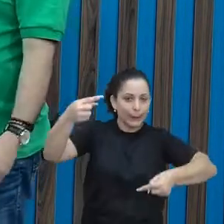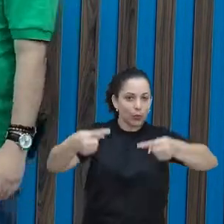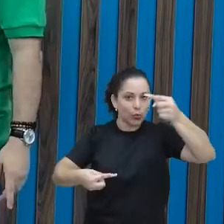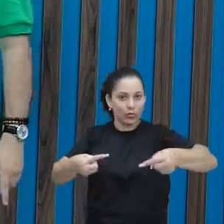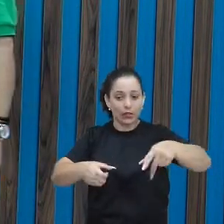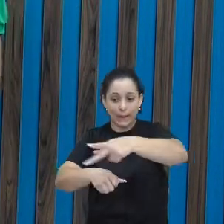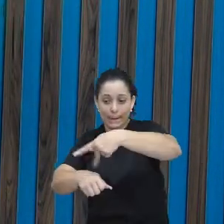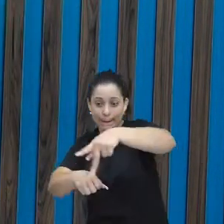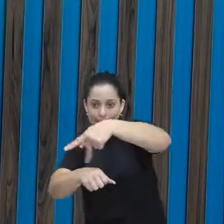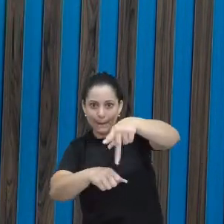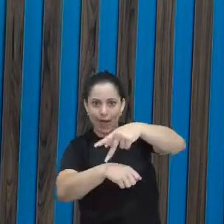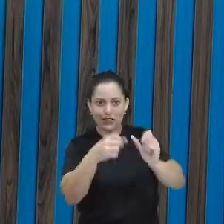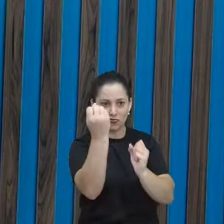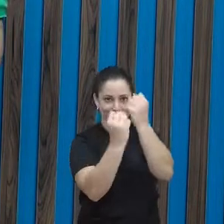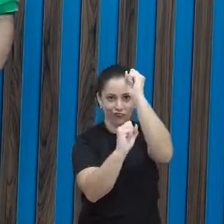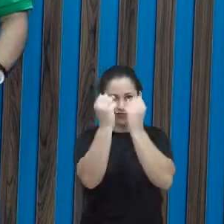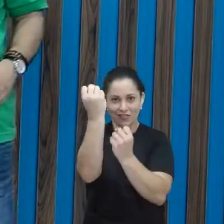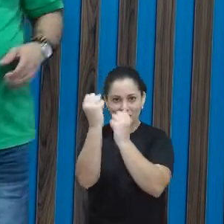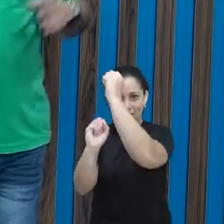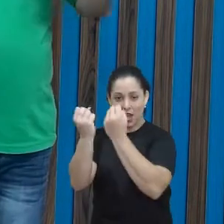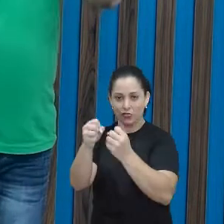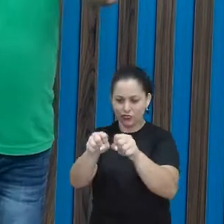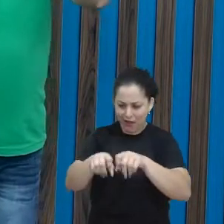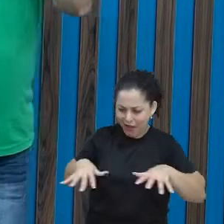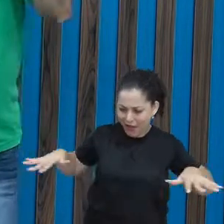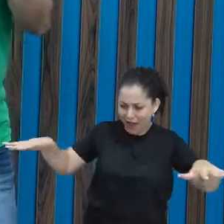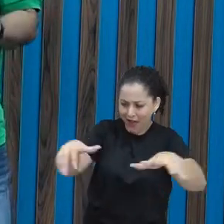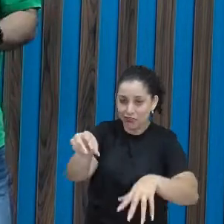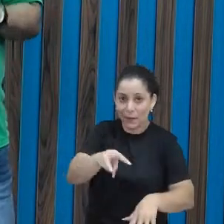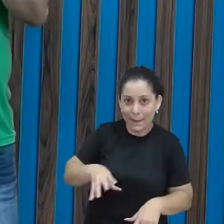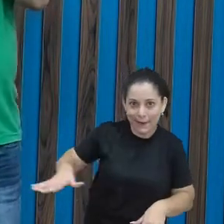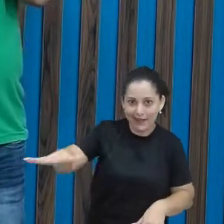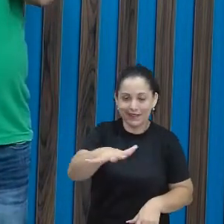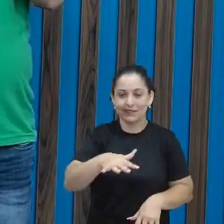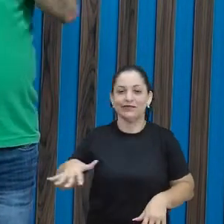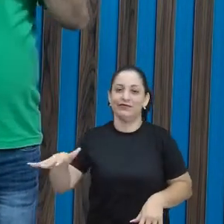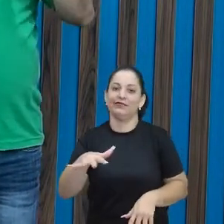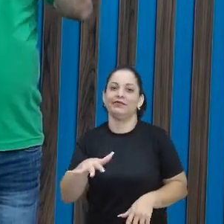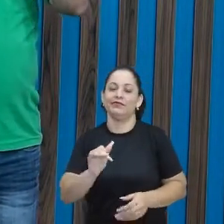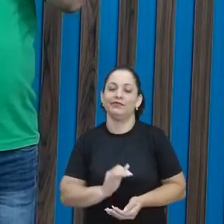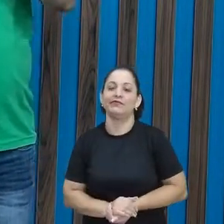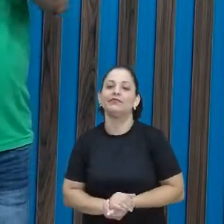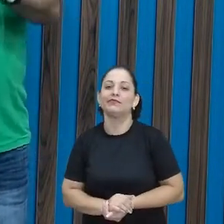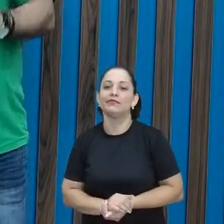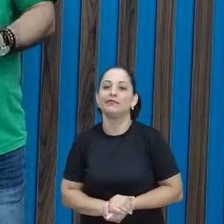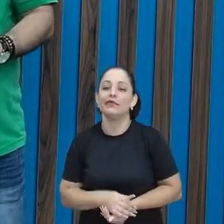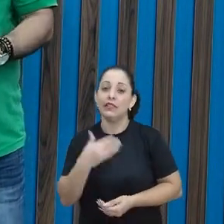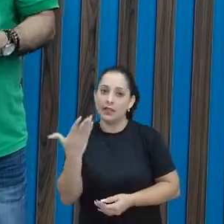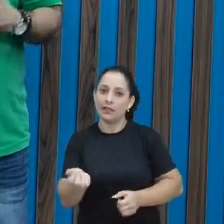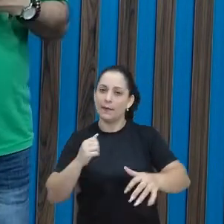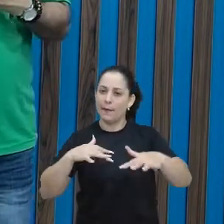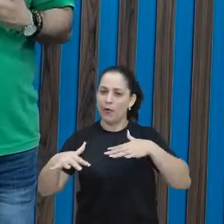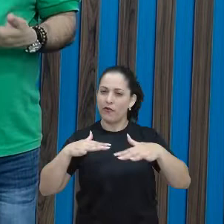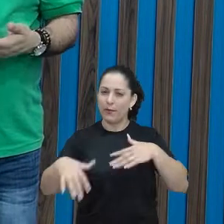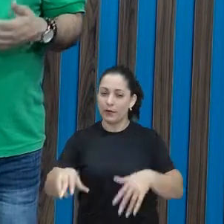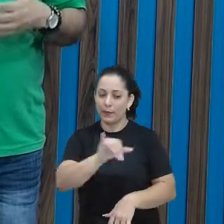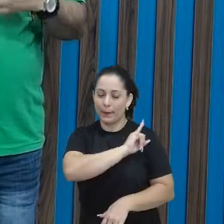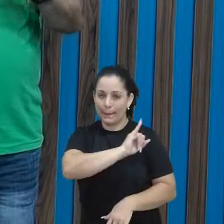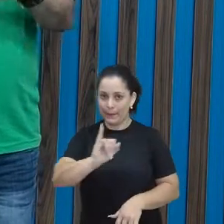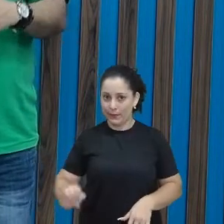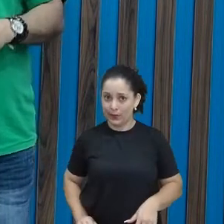industrializadas, né, pelos territórios e mercados. Inclusive, esse movimento, né,